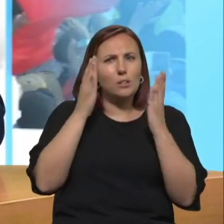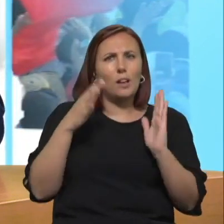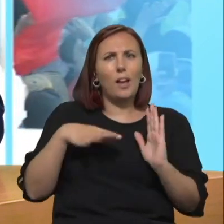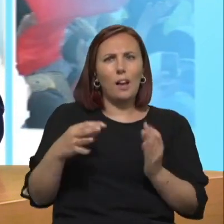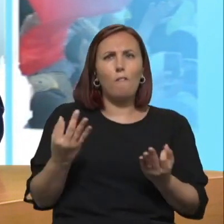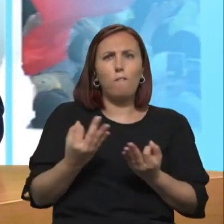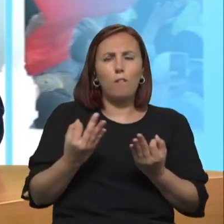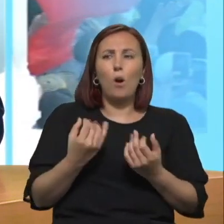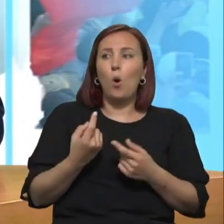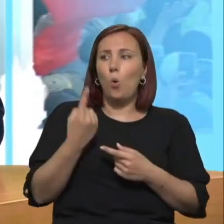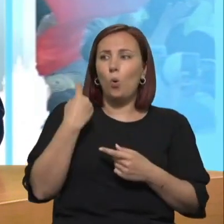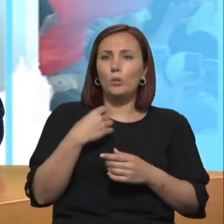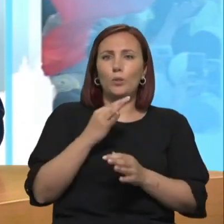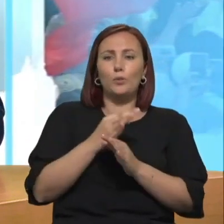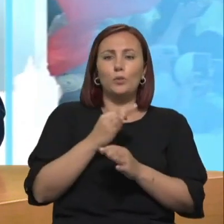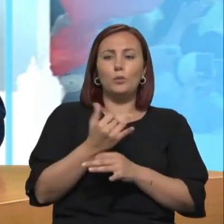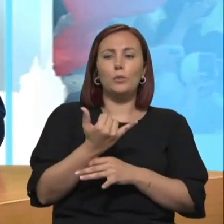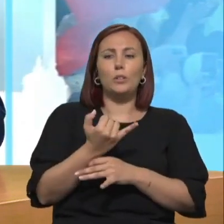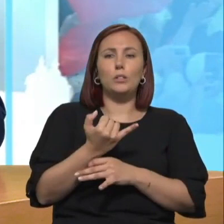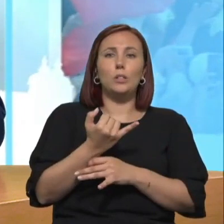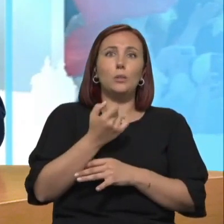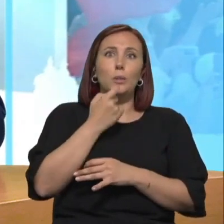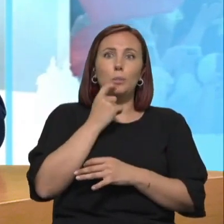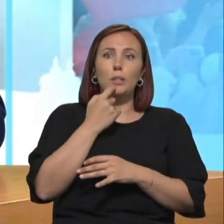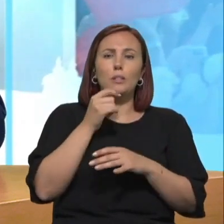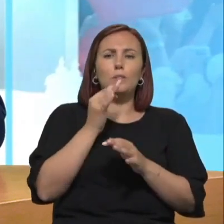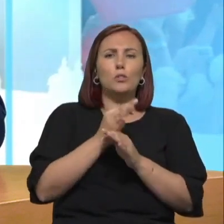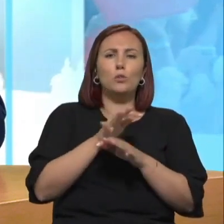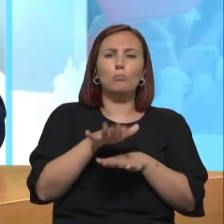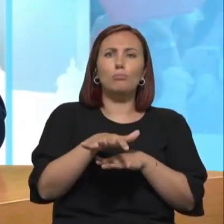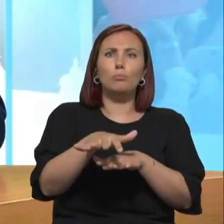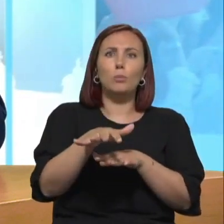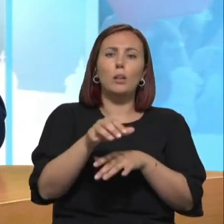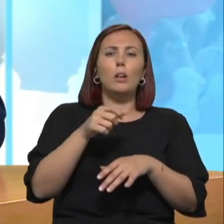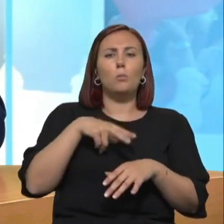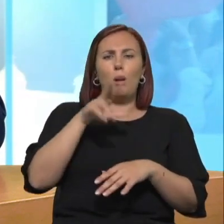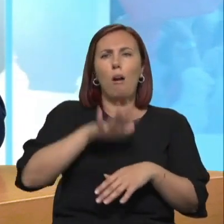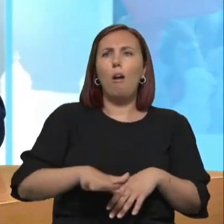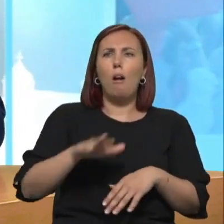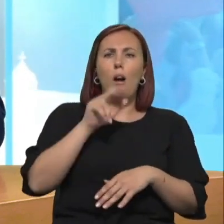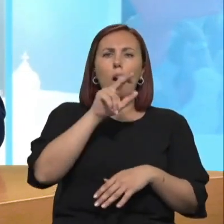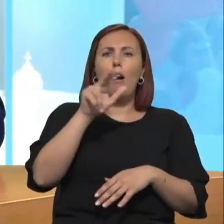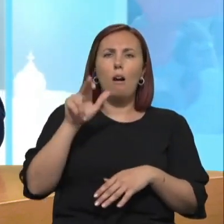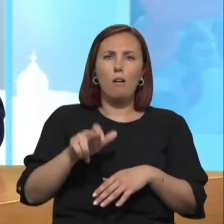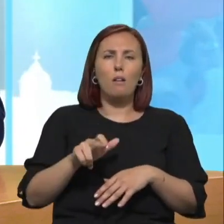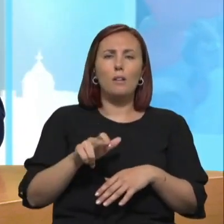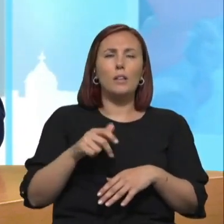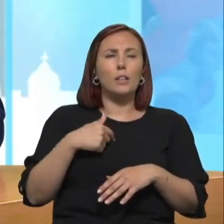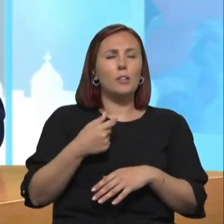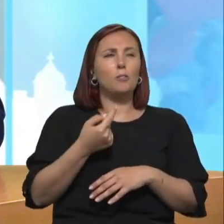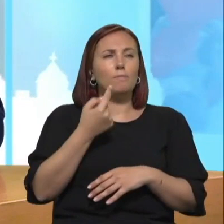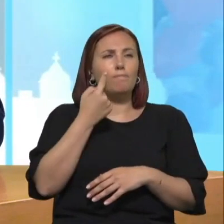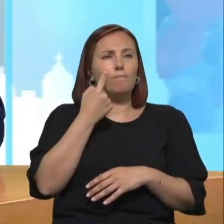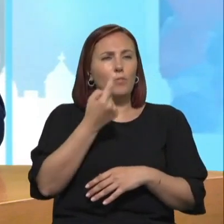ontem assistiu às comemorações do 25 de Abril, um pouco por todo o país, devo dizer que